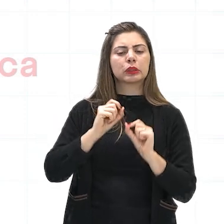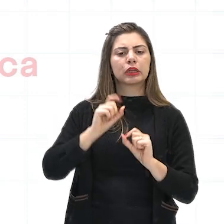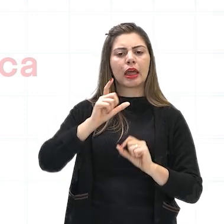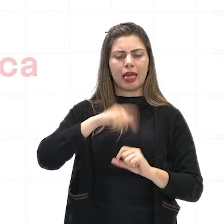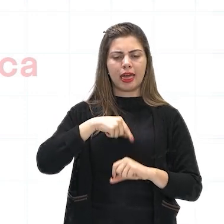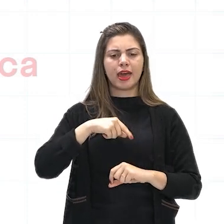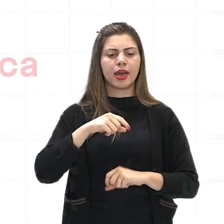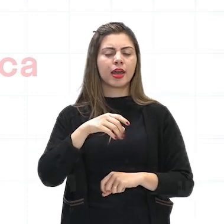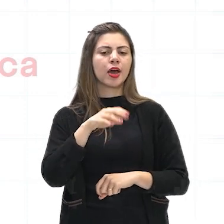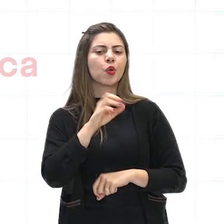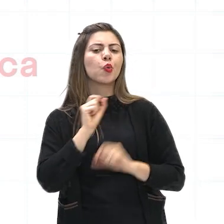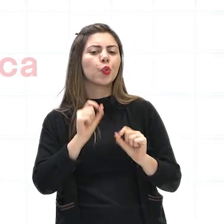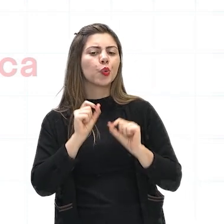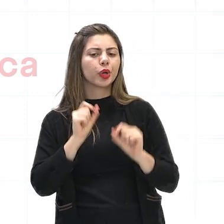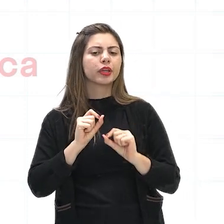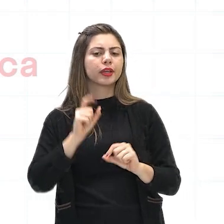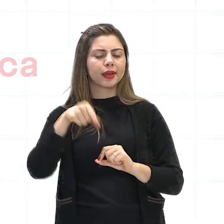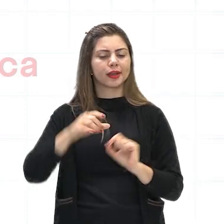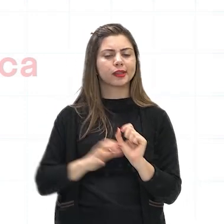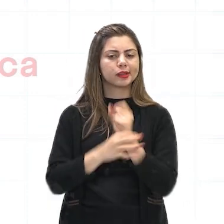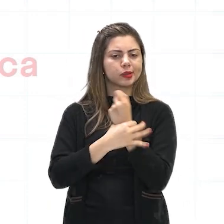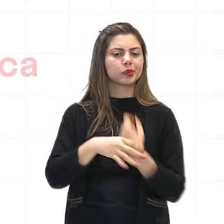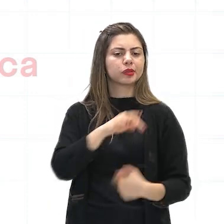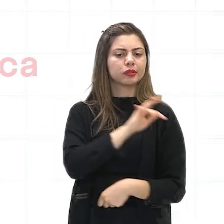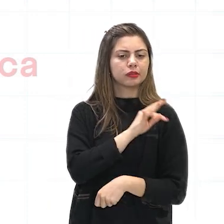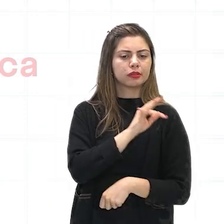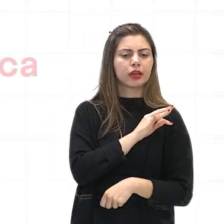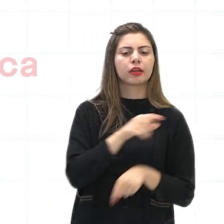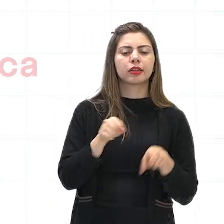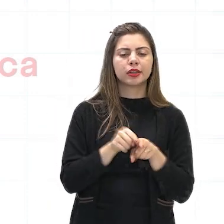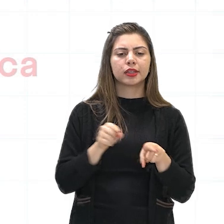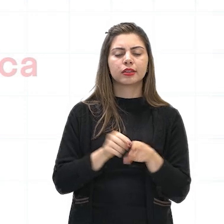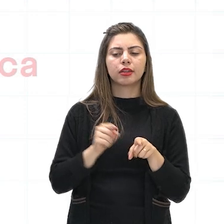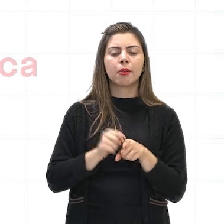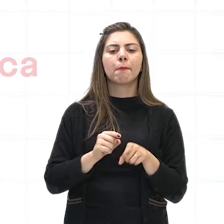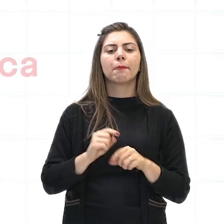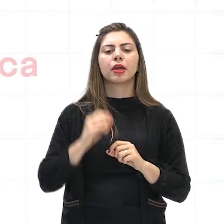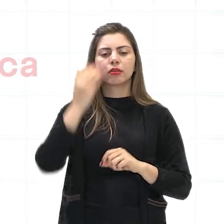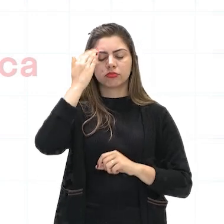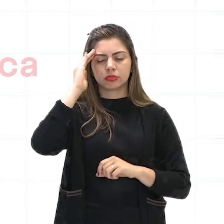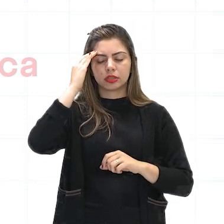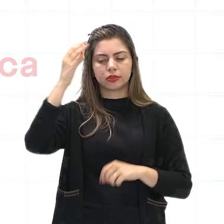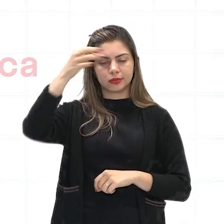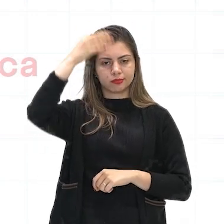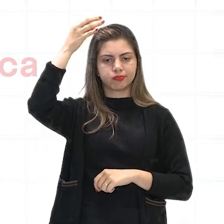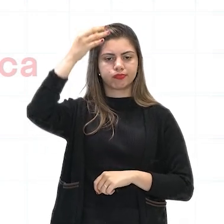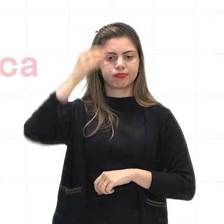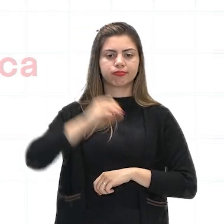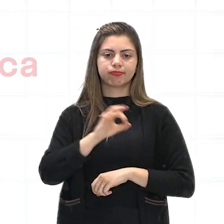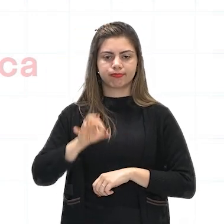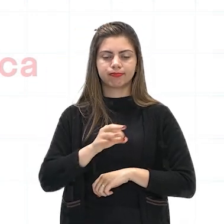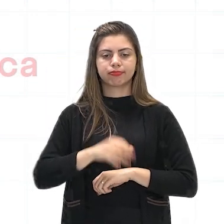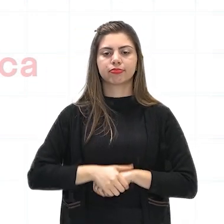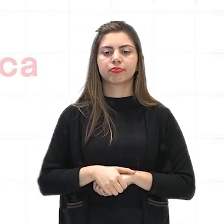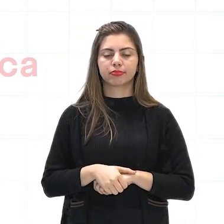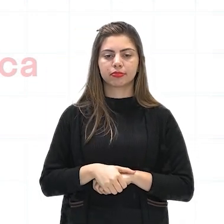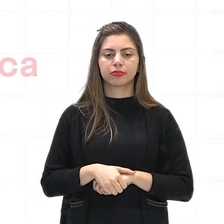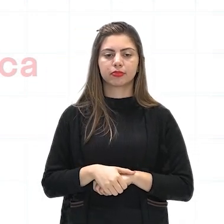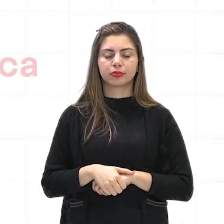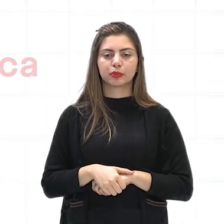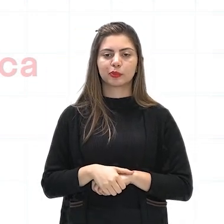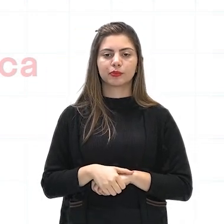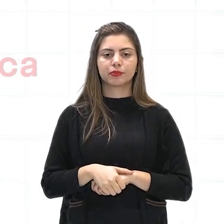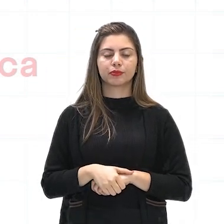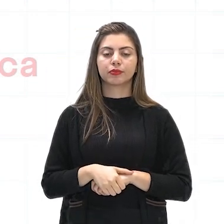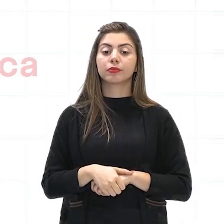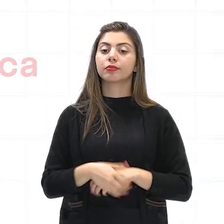intrínsecos, que seria a segurança técnica e o entendimento espiritual, certo? Vamos relembrar